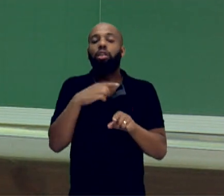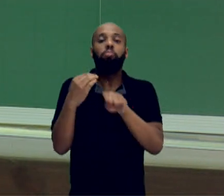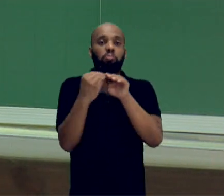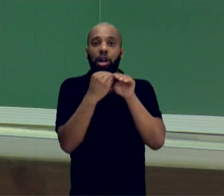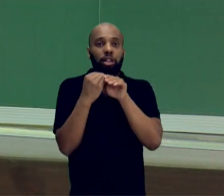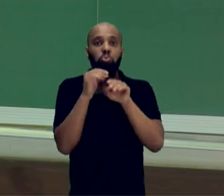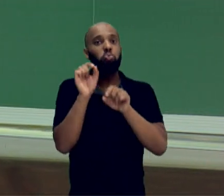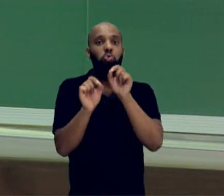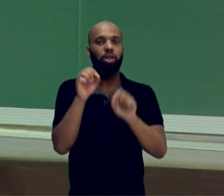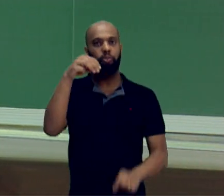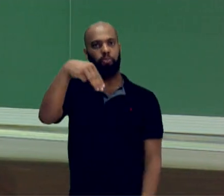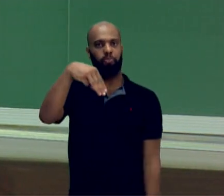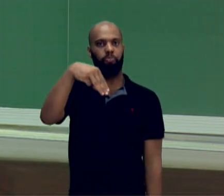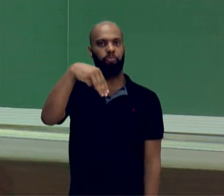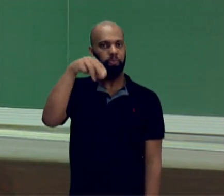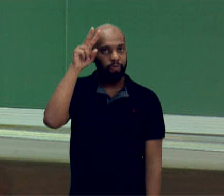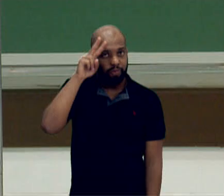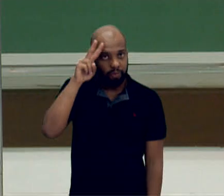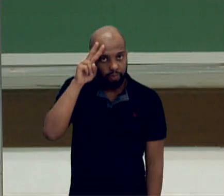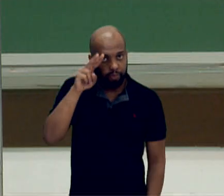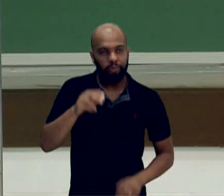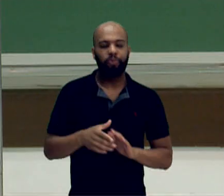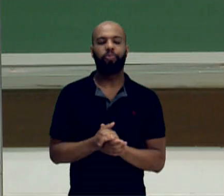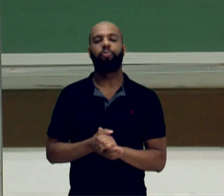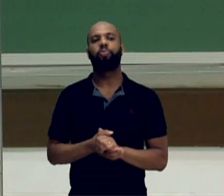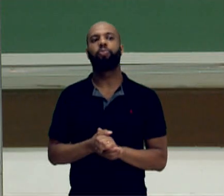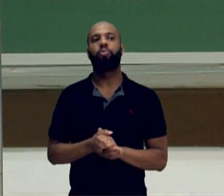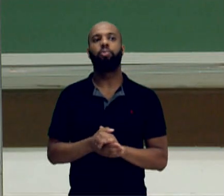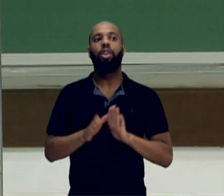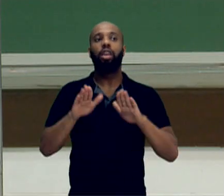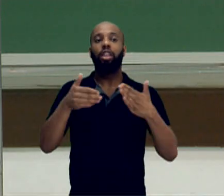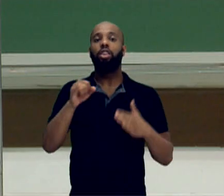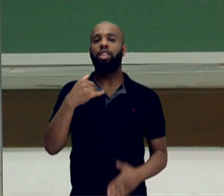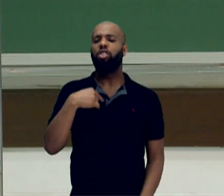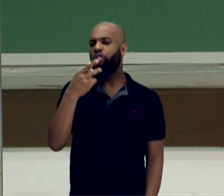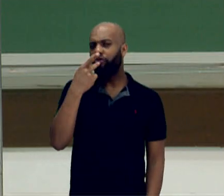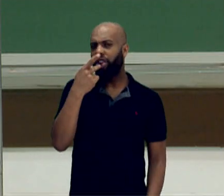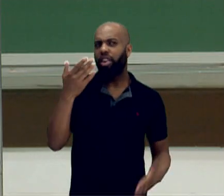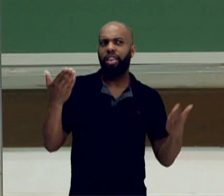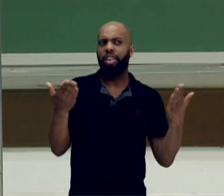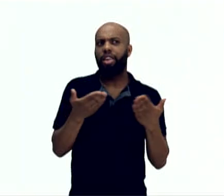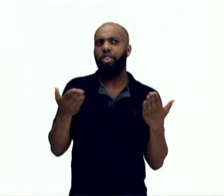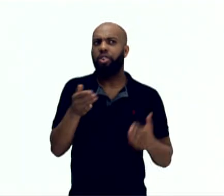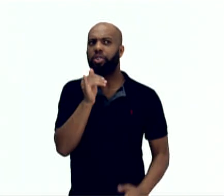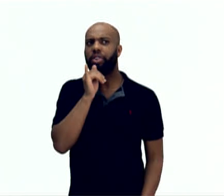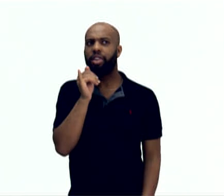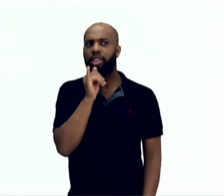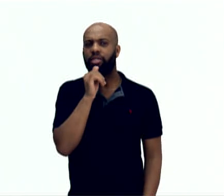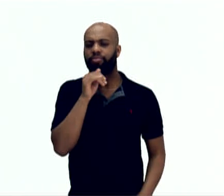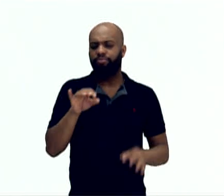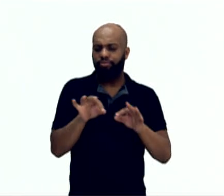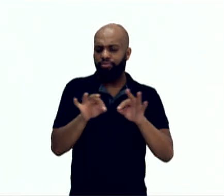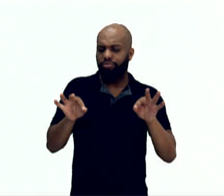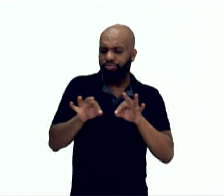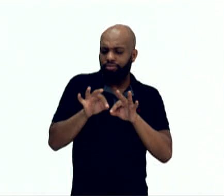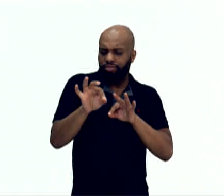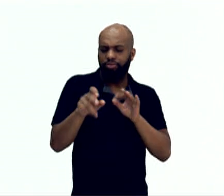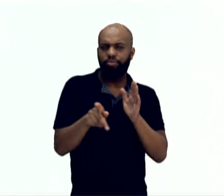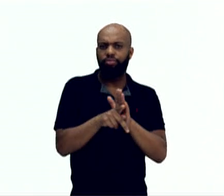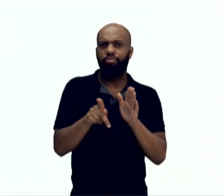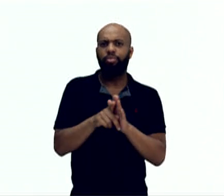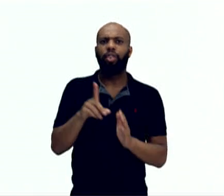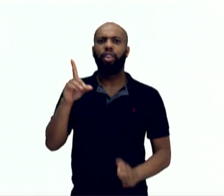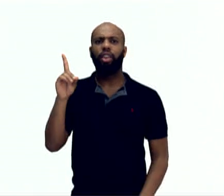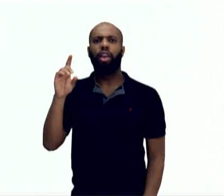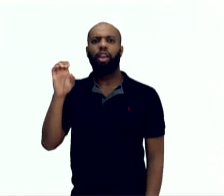que é o metro. Lembram? Muito bem. Então, se eu vou falar com vocês assim, ó, no sistema métrico decimal,